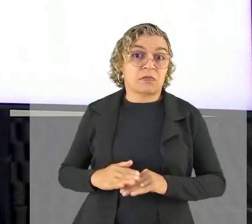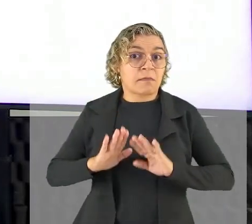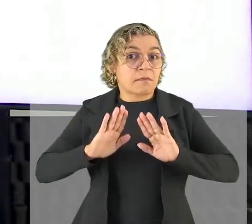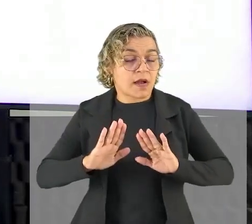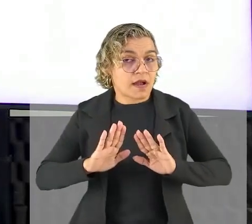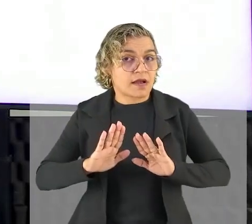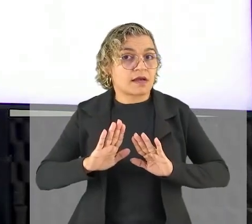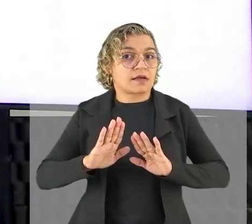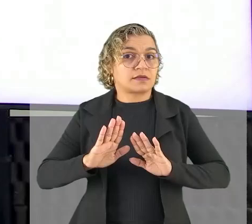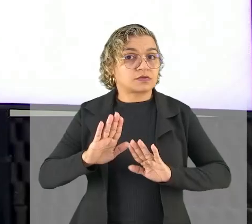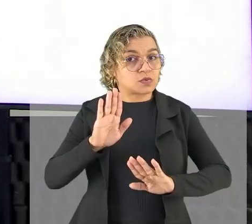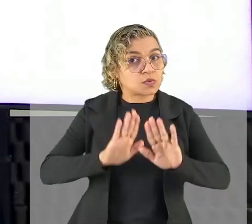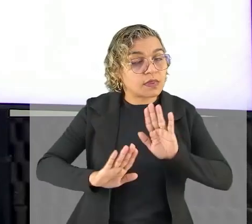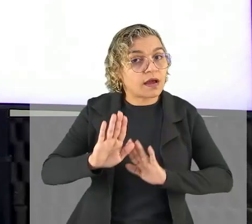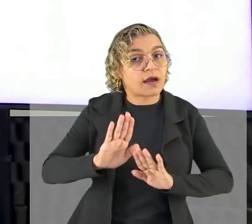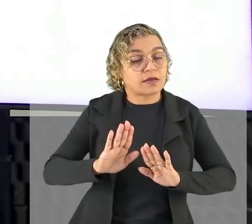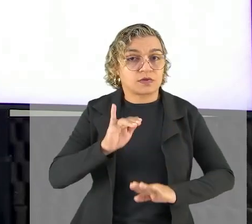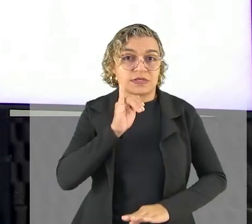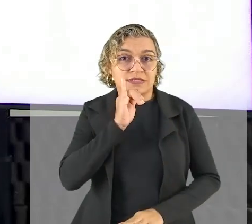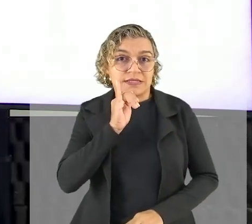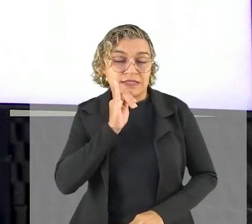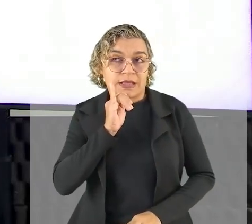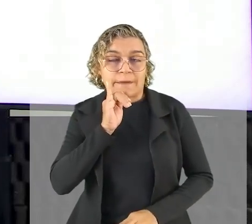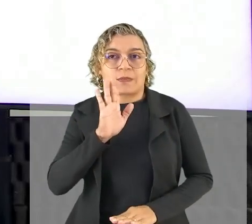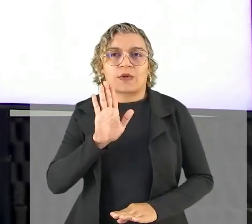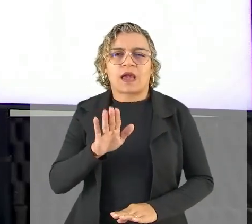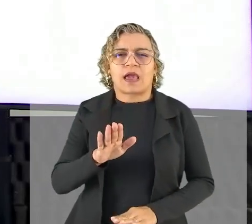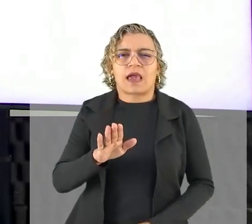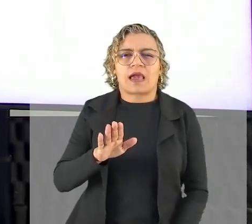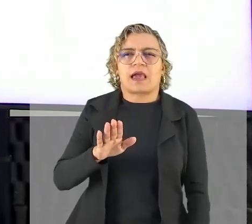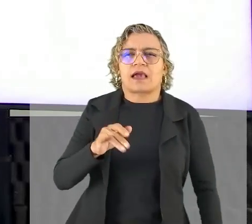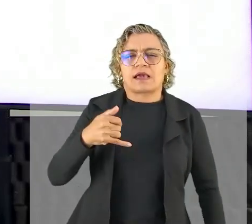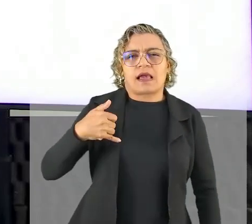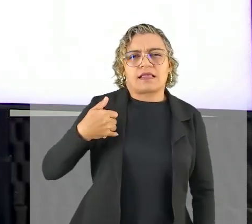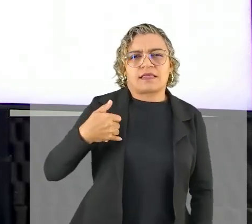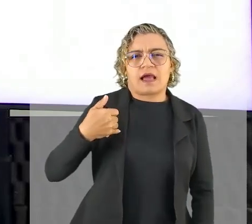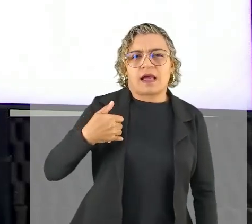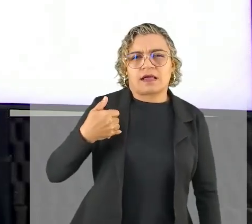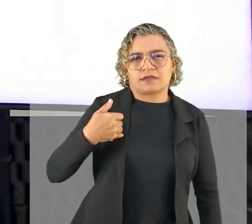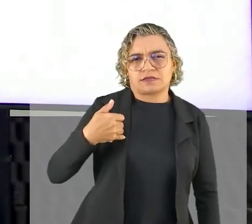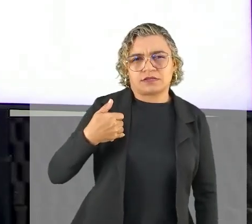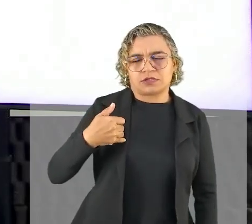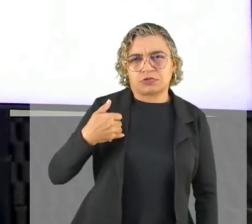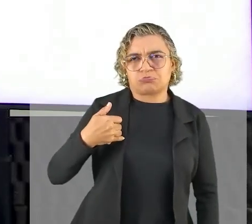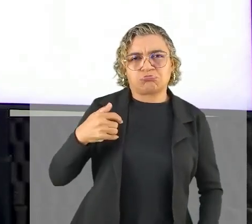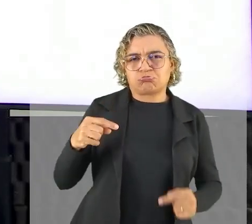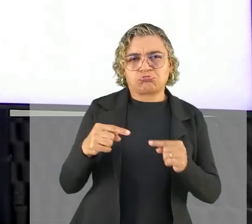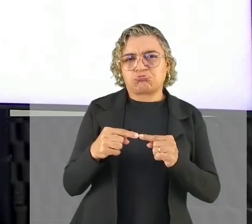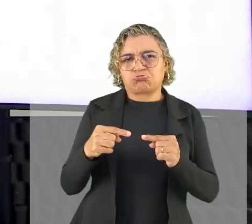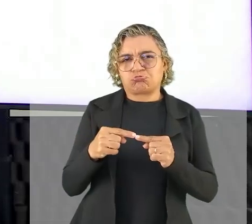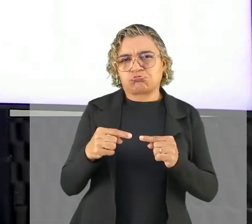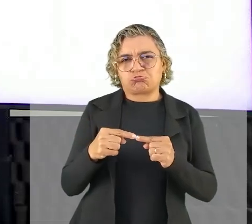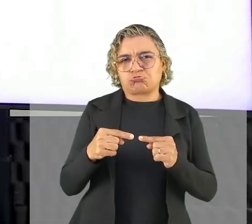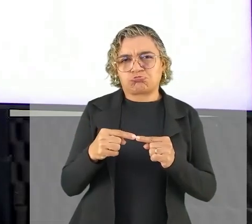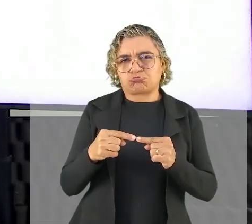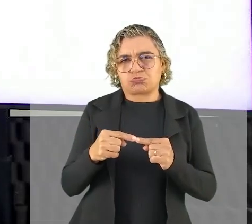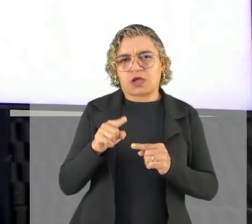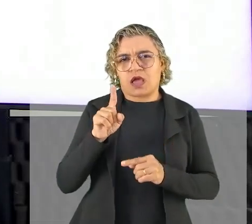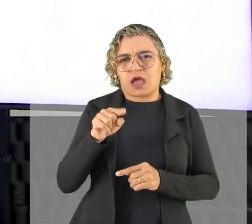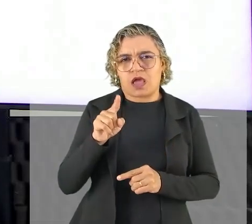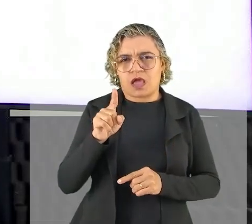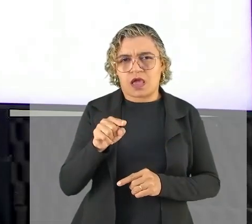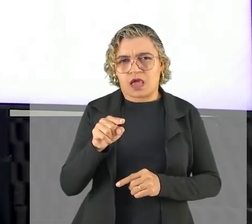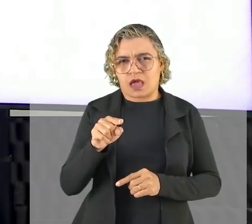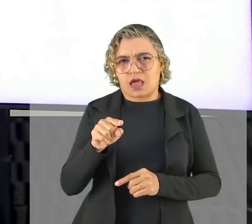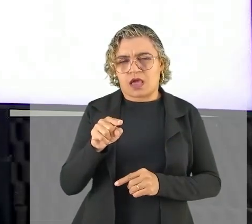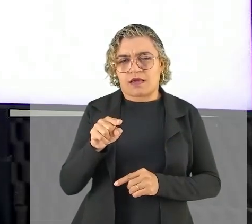confundam menoridade ser alguma coisa relacionada à idade da pessoa, né? Menoridade, ela é um